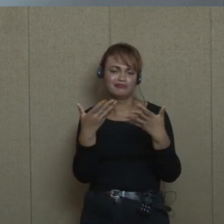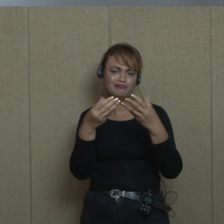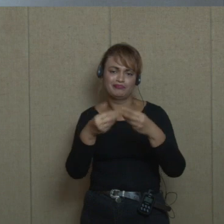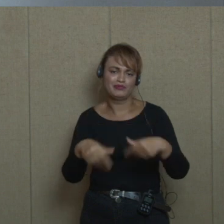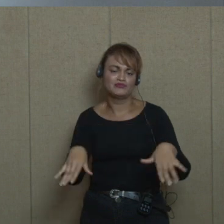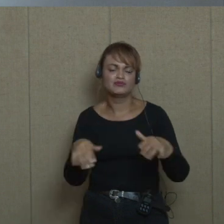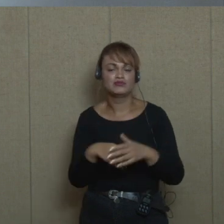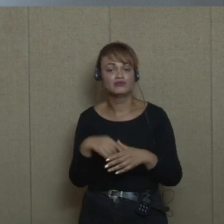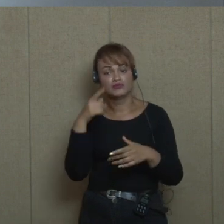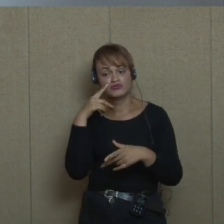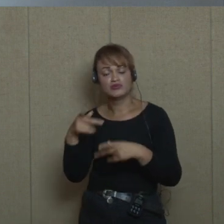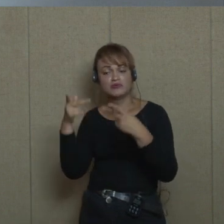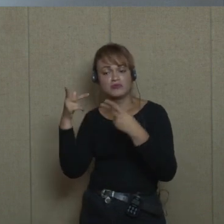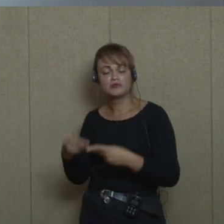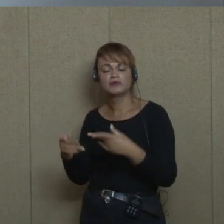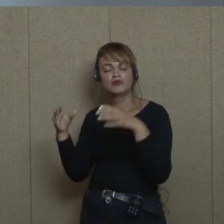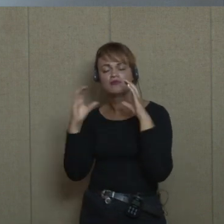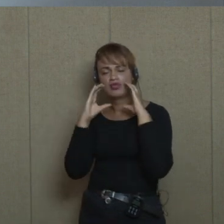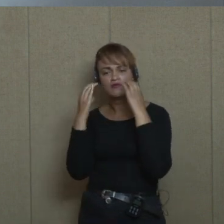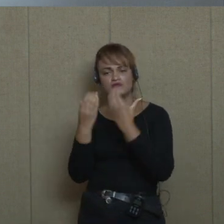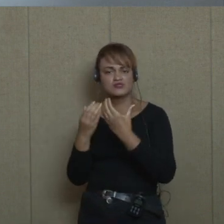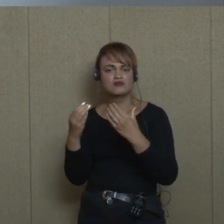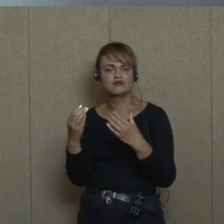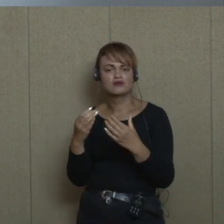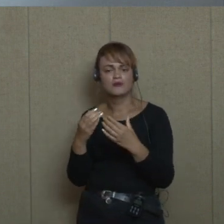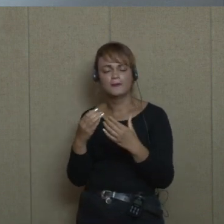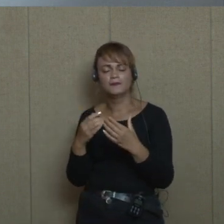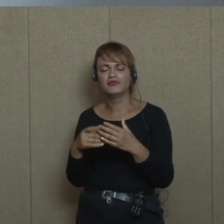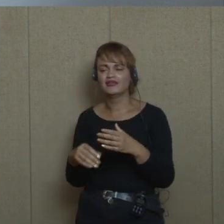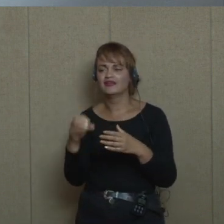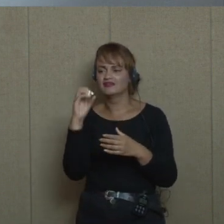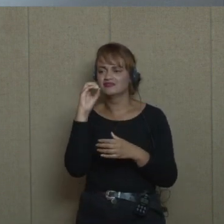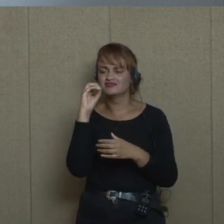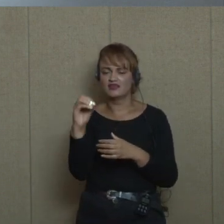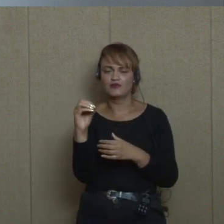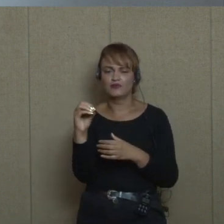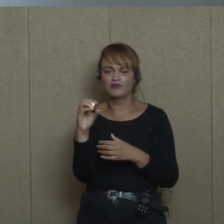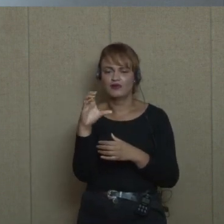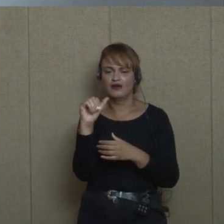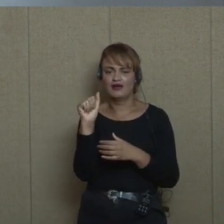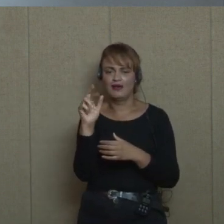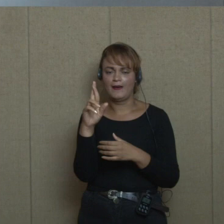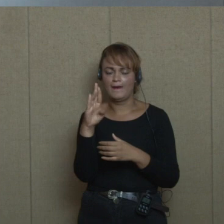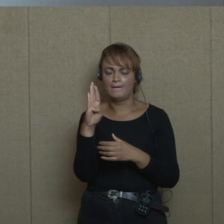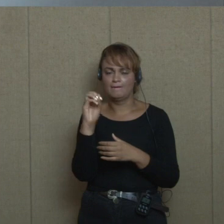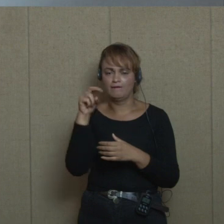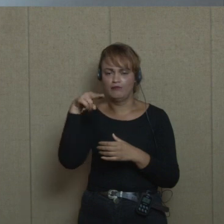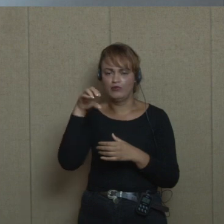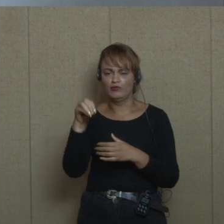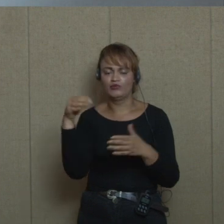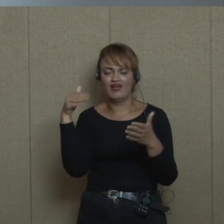programa da comissão, ele é zero carbono até